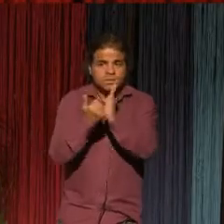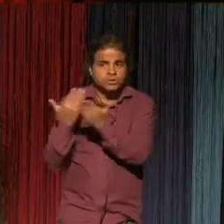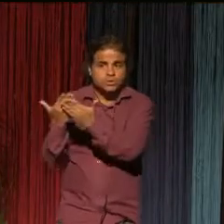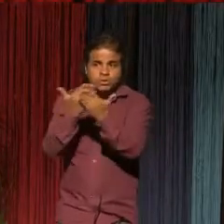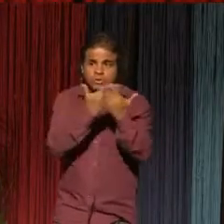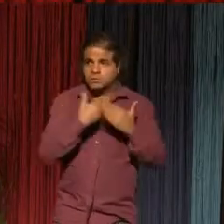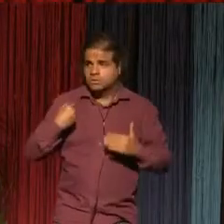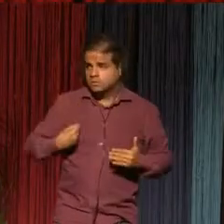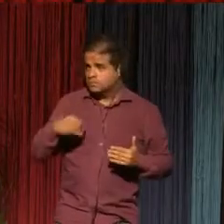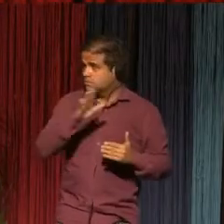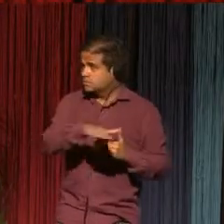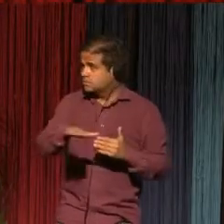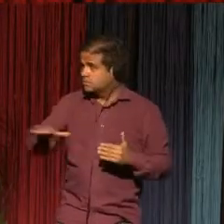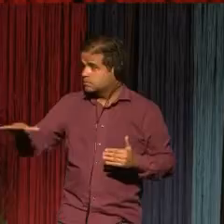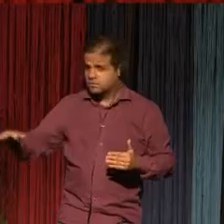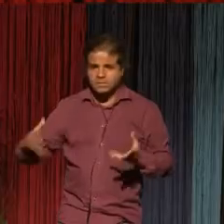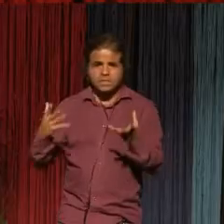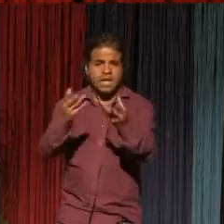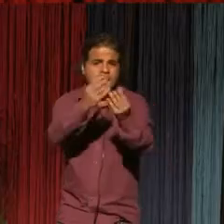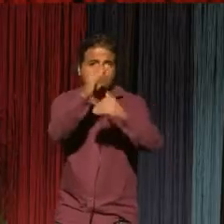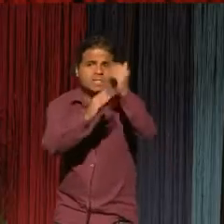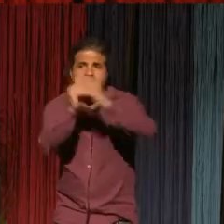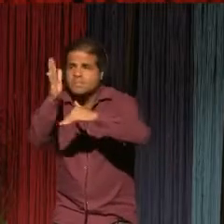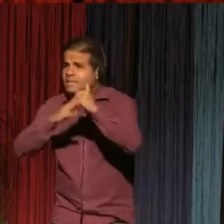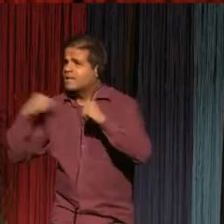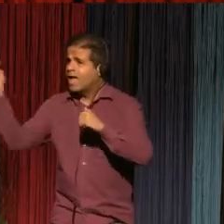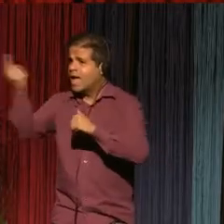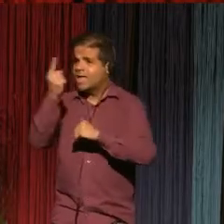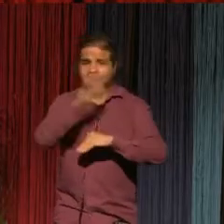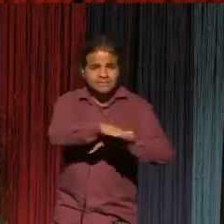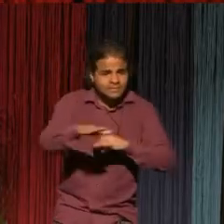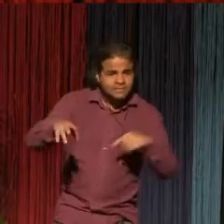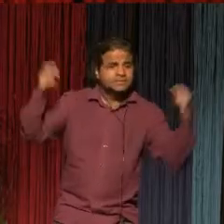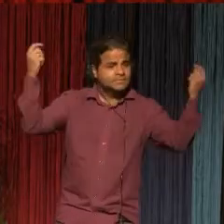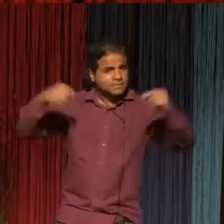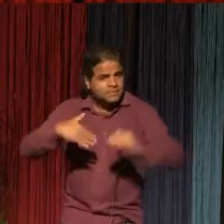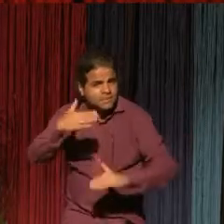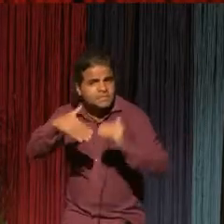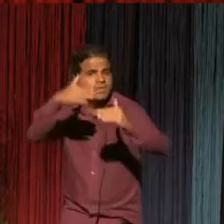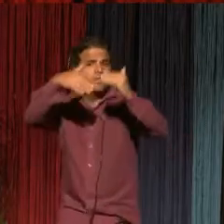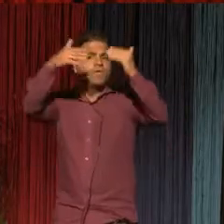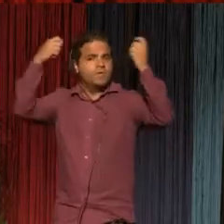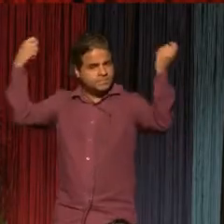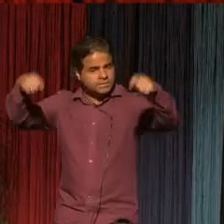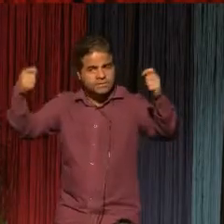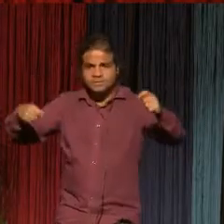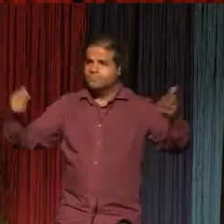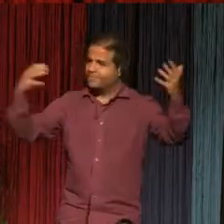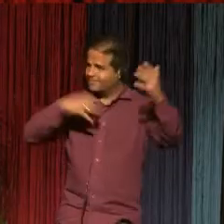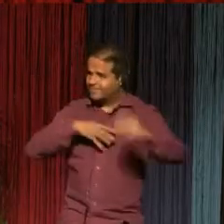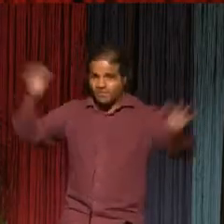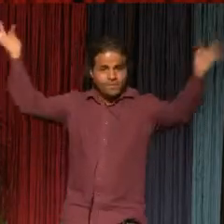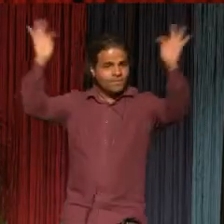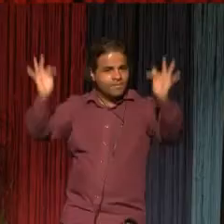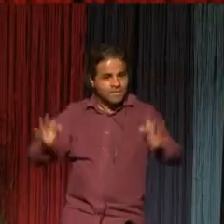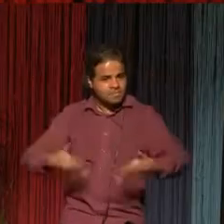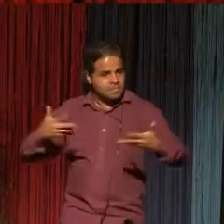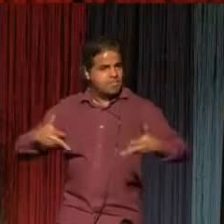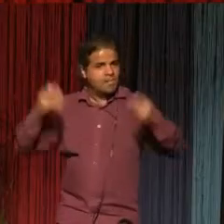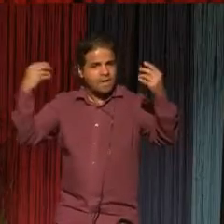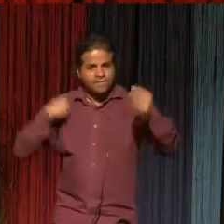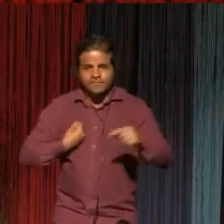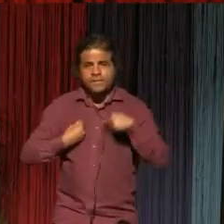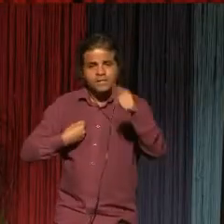escolares da vida das crianças. Há muitas habilidades que as crianças precisam desenvolver para serem felizes e bem-sucedidas na